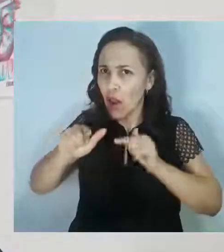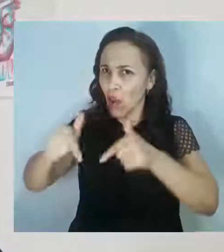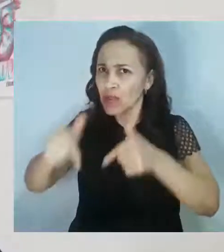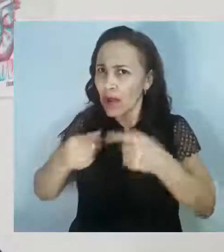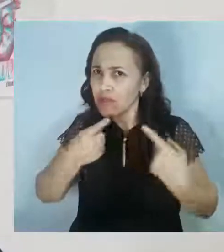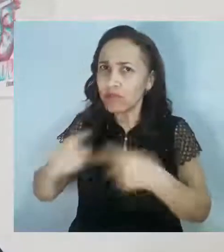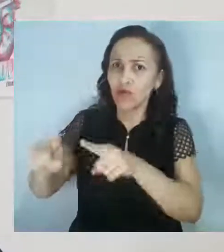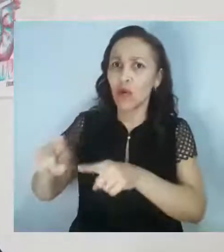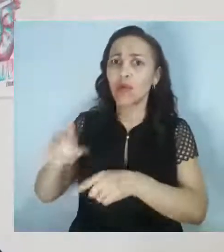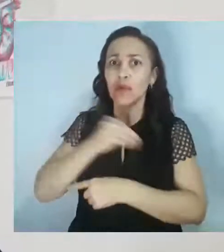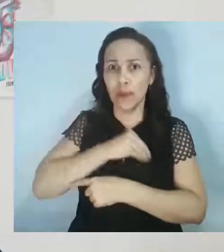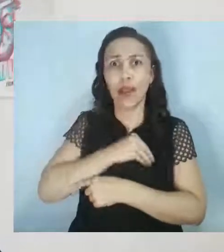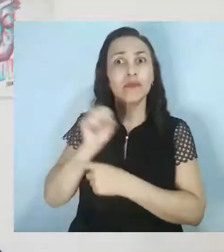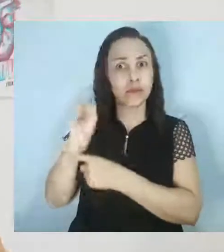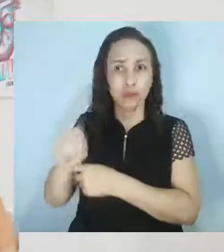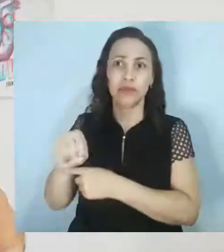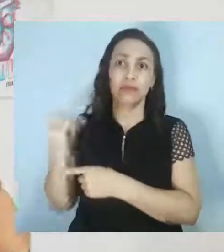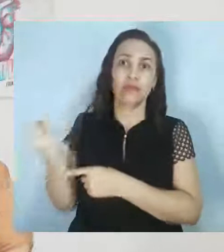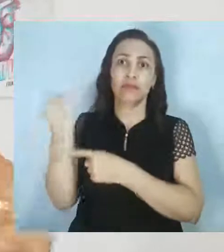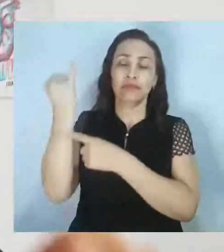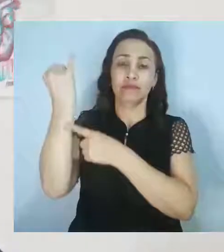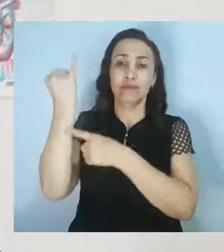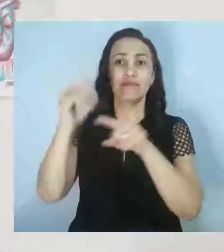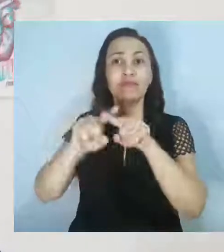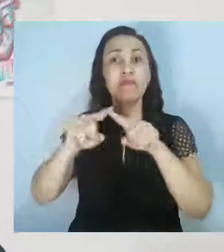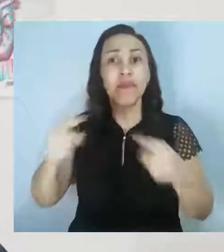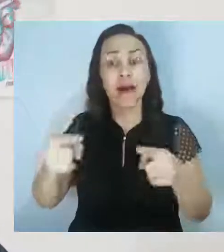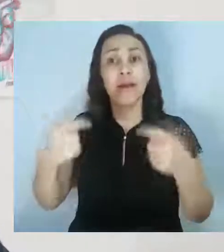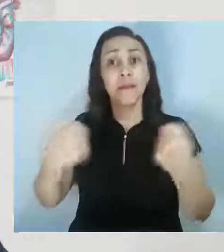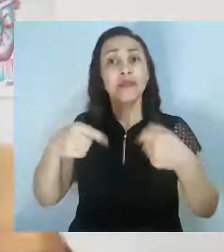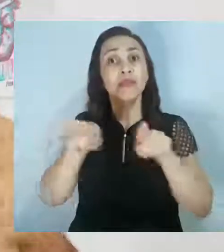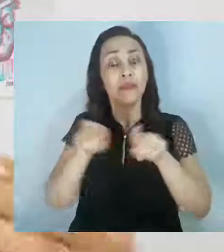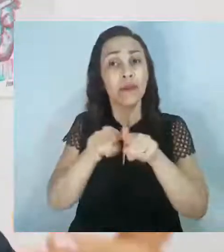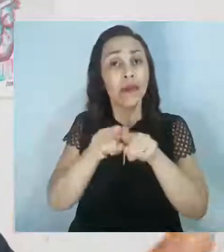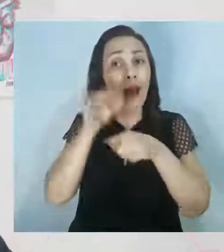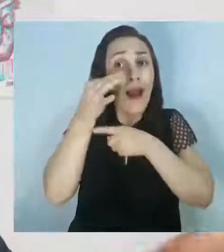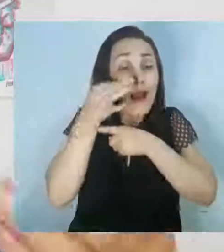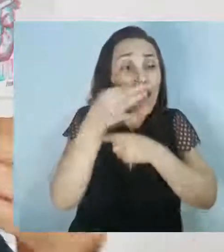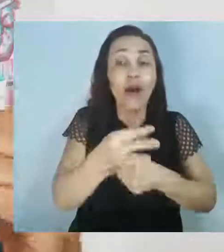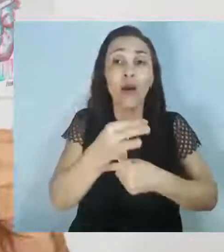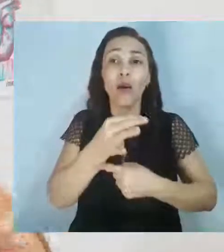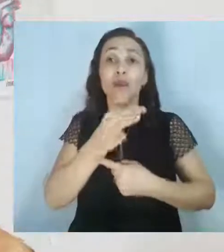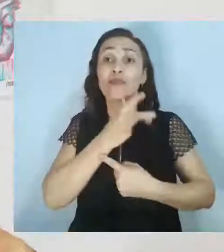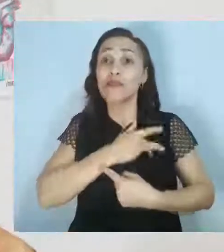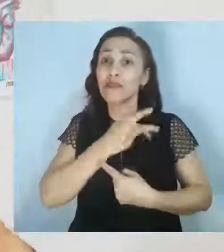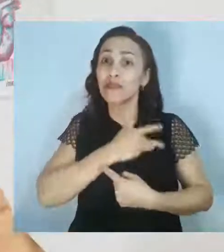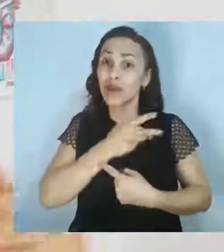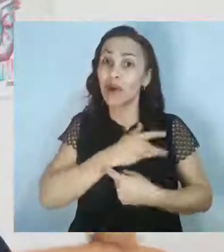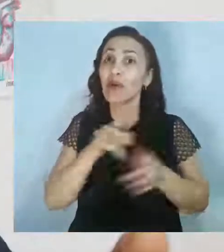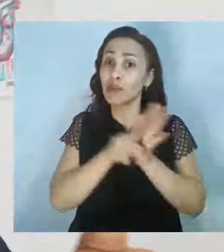contra o pecado, isso é essencial. Porém, é também preciso olhar com ternura, com misericórdia para a